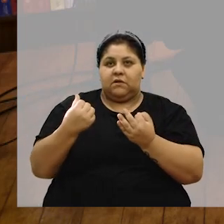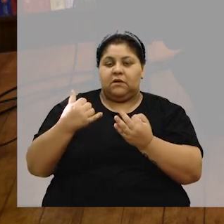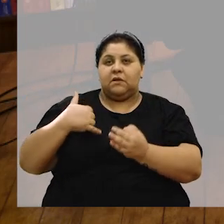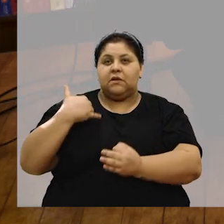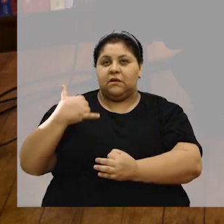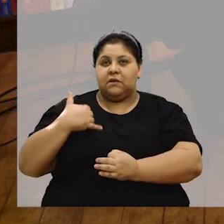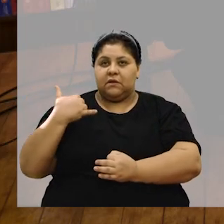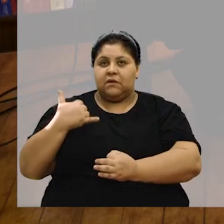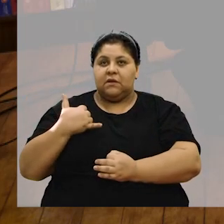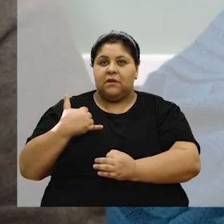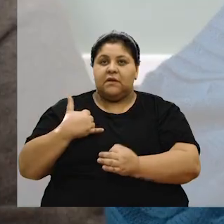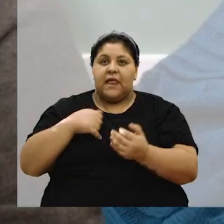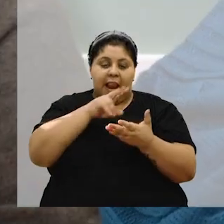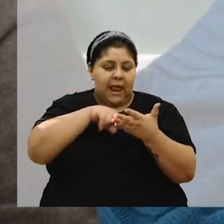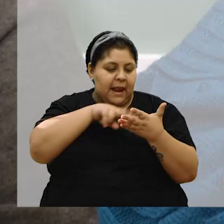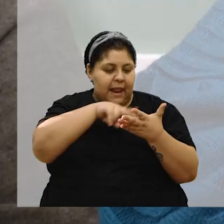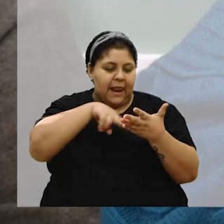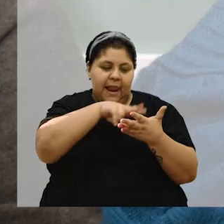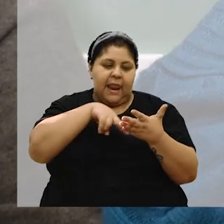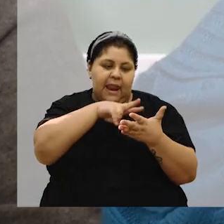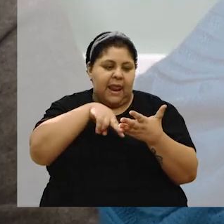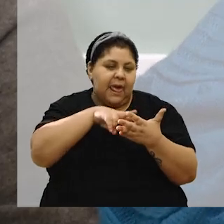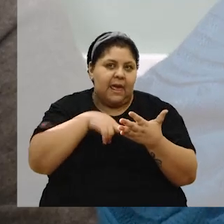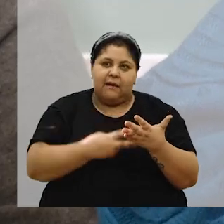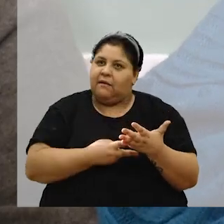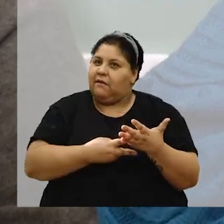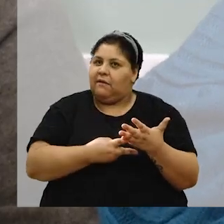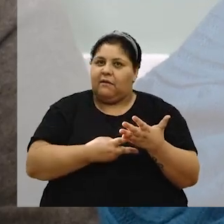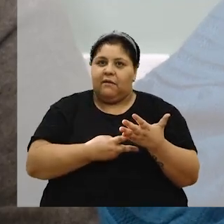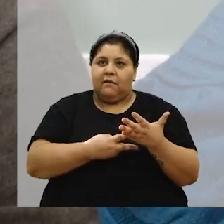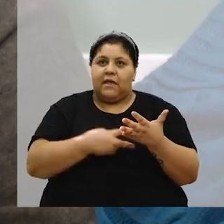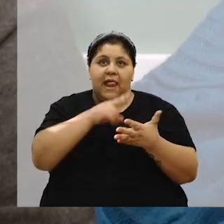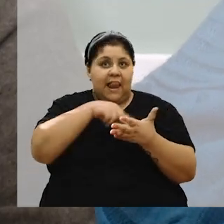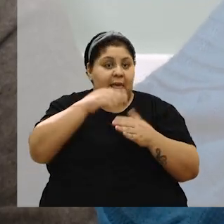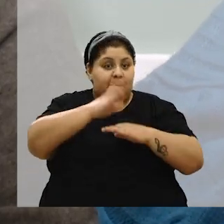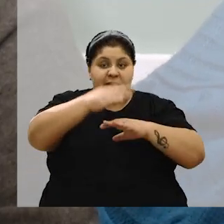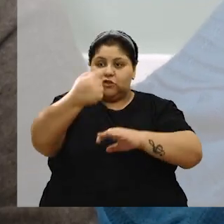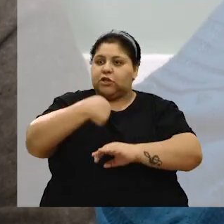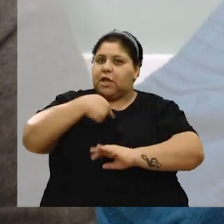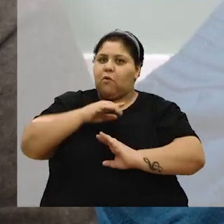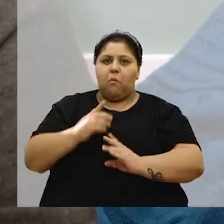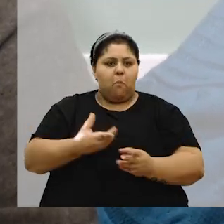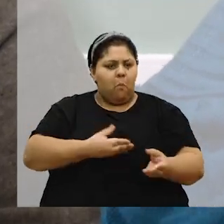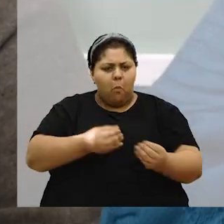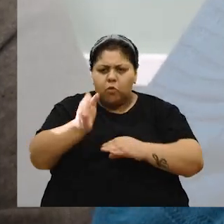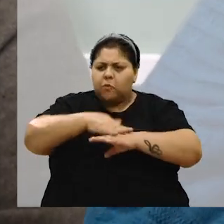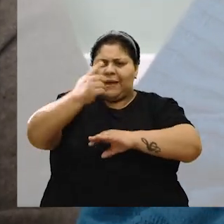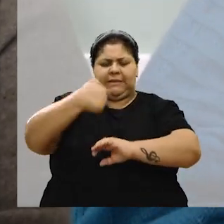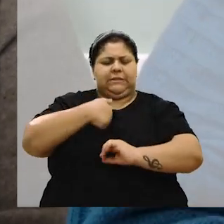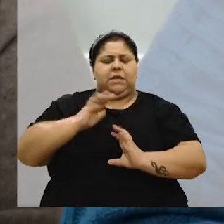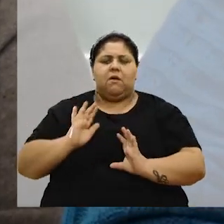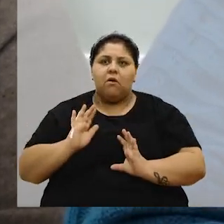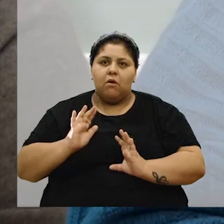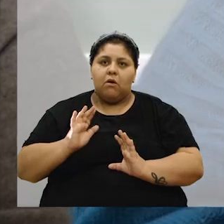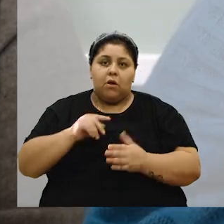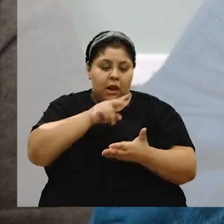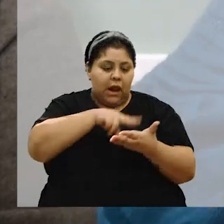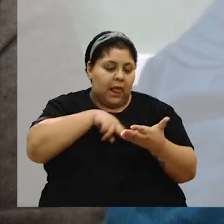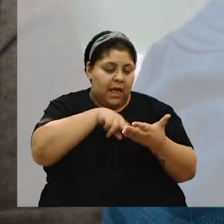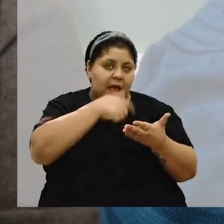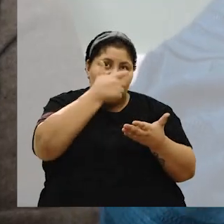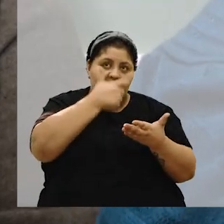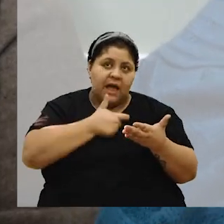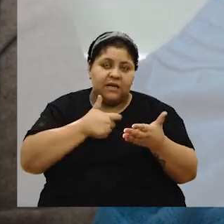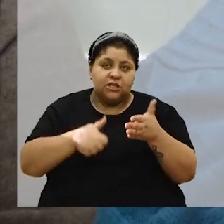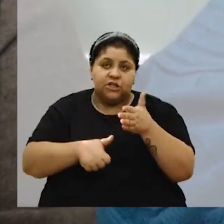que vai fazer 16 anos daqui uns dias. Ela é uma devoradora de livros, assim, é uma coisa avassaladora. Ela lê muito mais que eu, muito mais